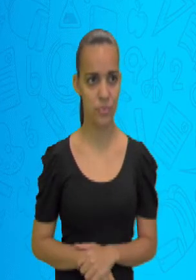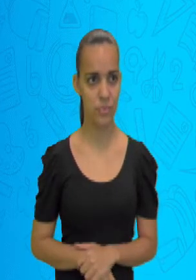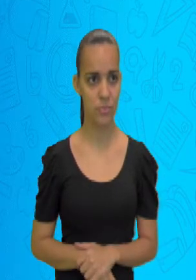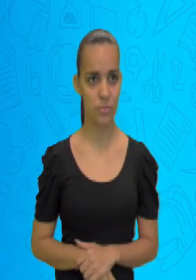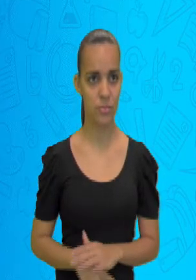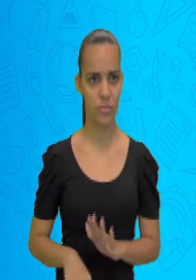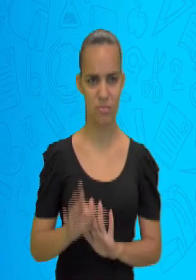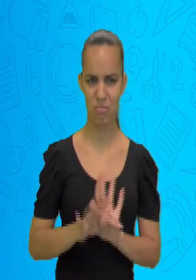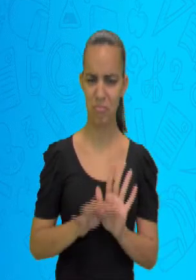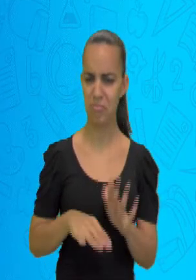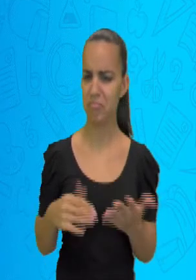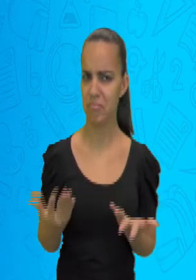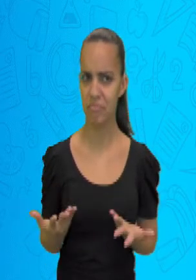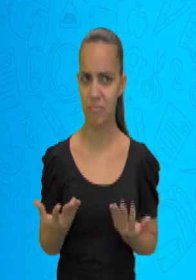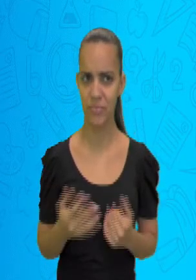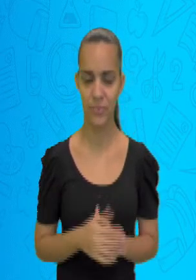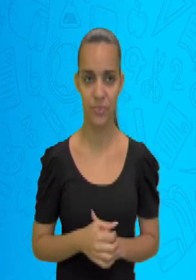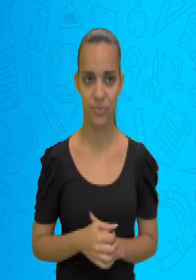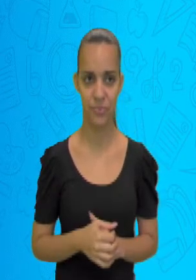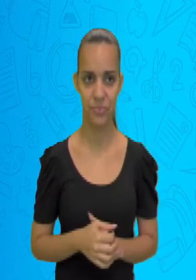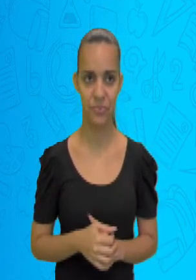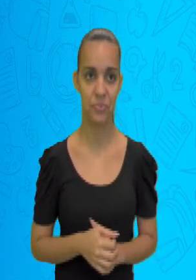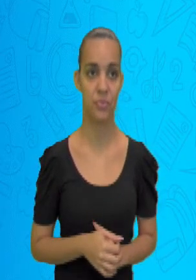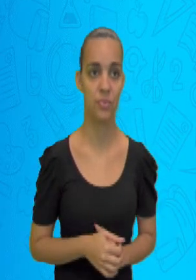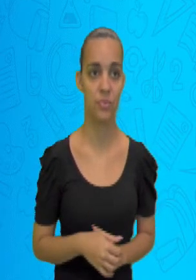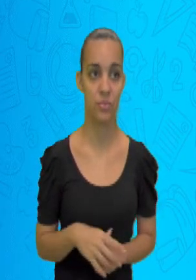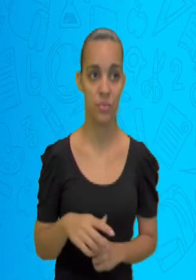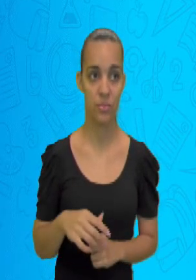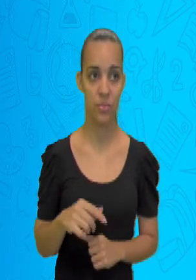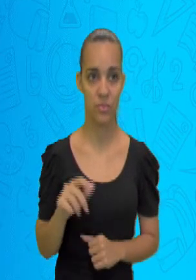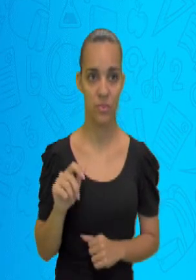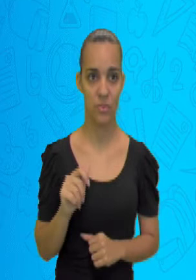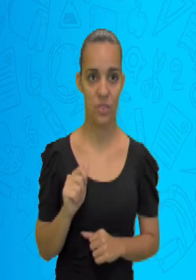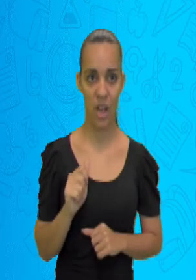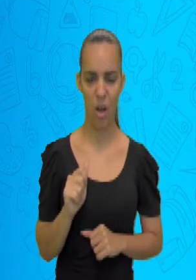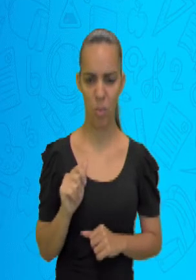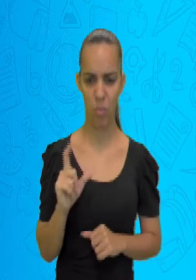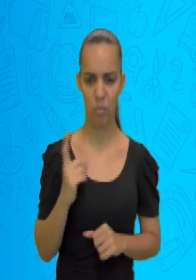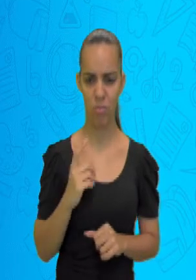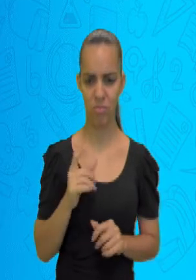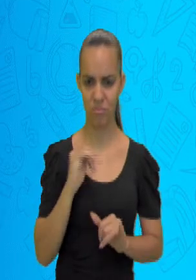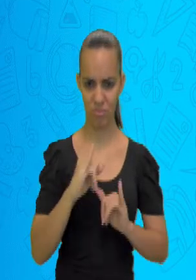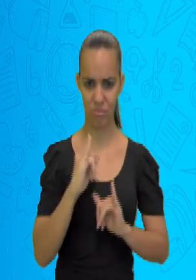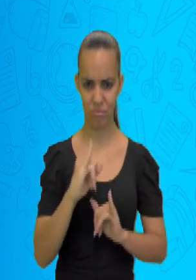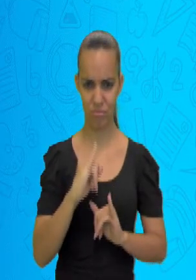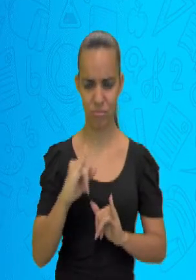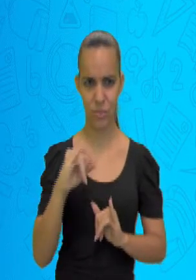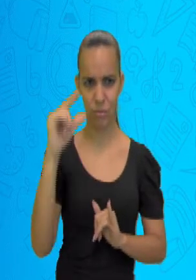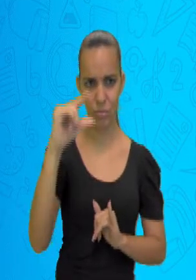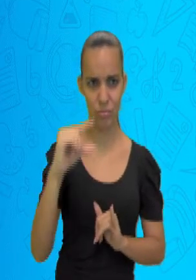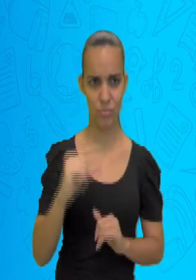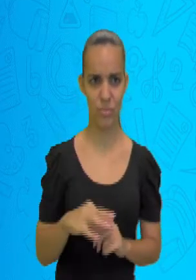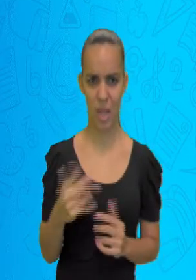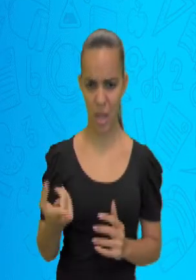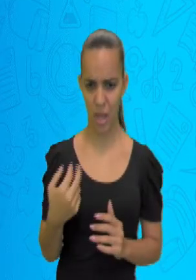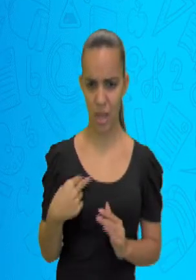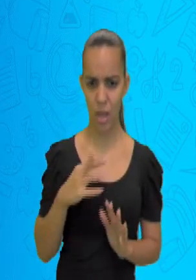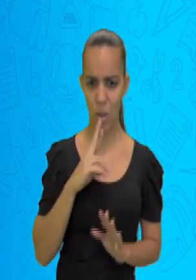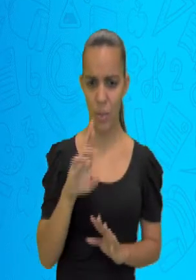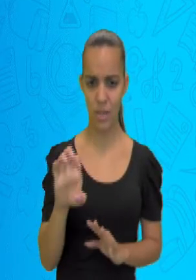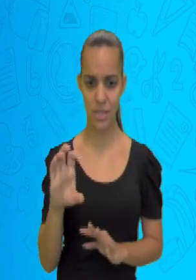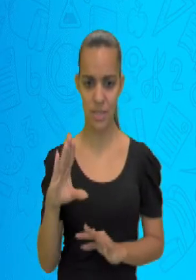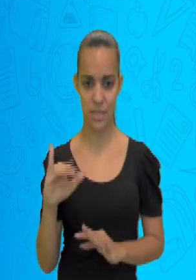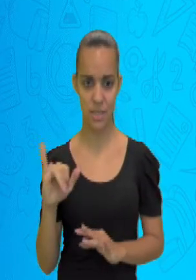Que texto é esse que nós acabamos de ler? É um classificado? É uma receita? É